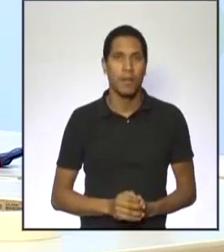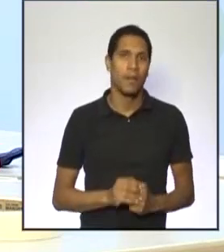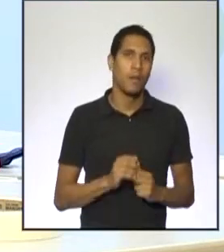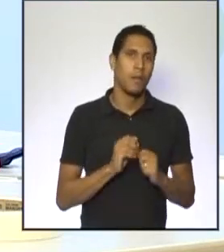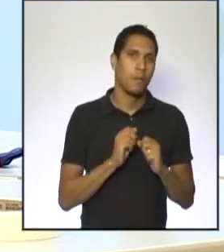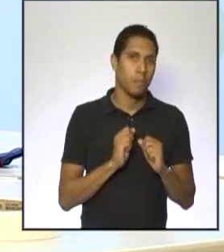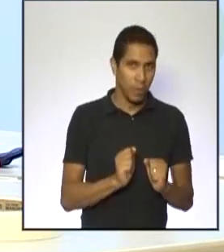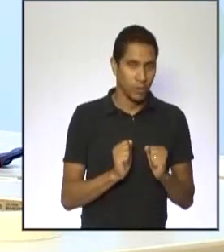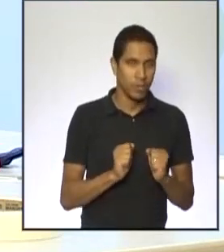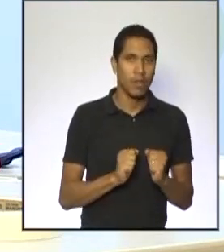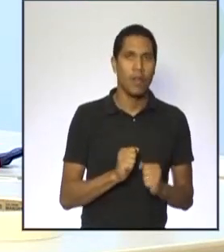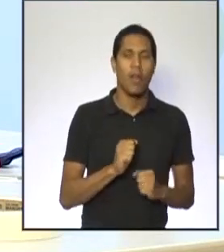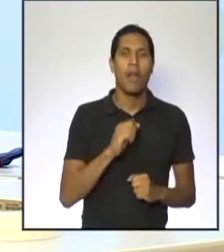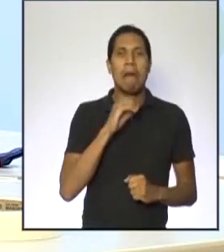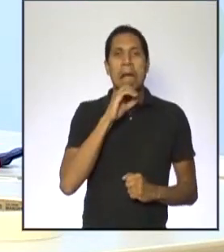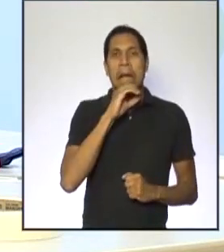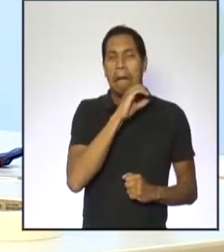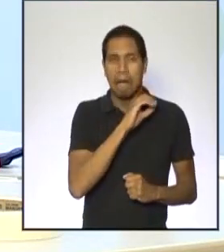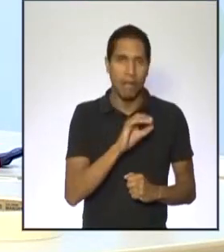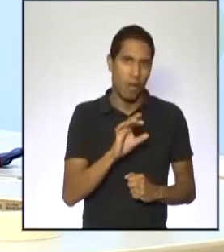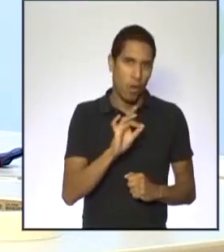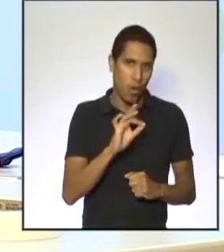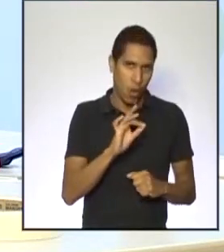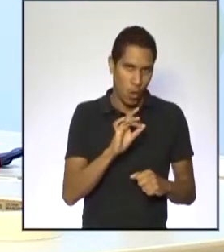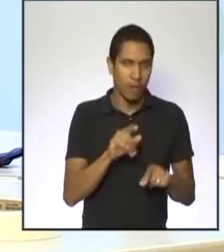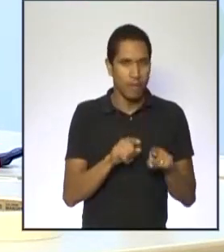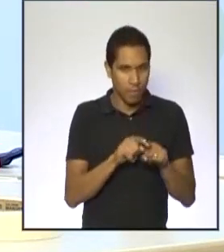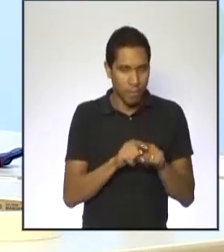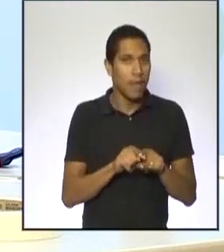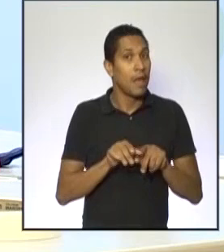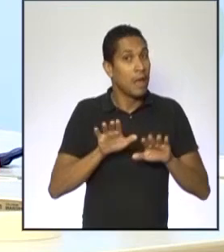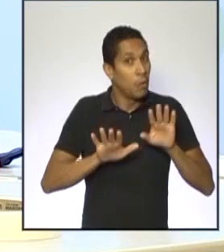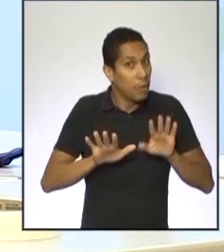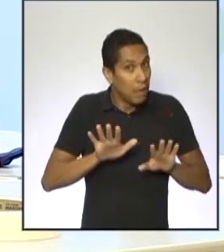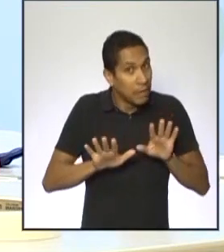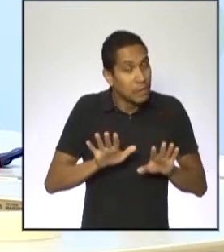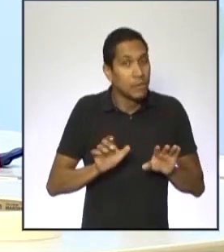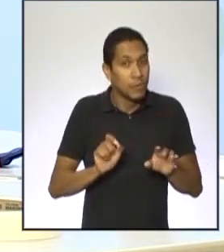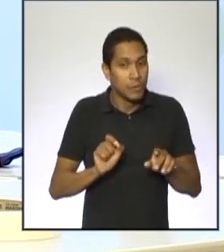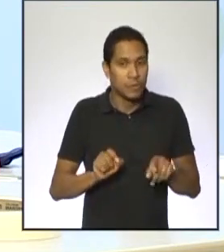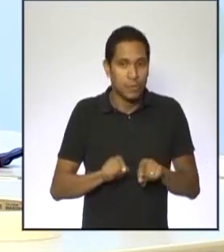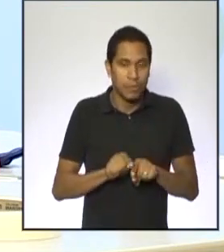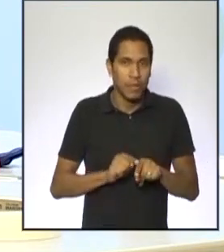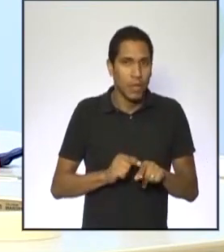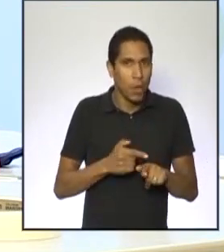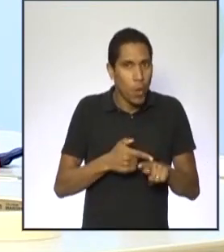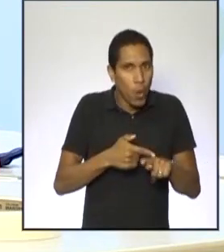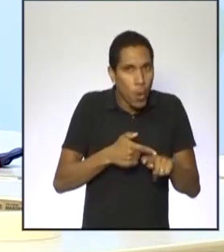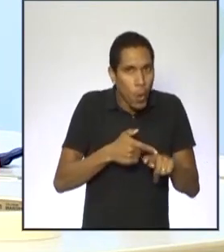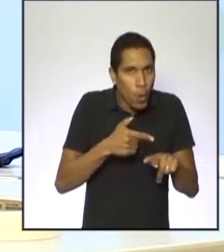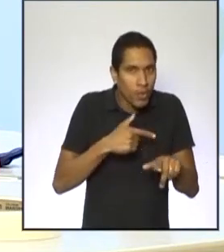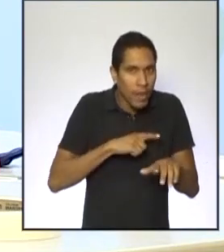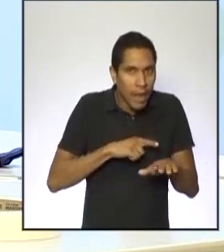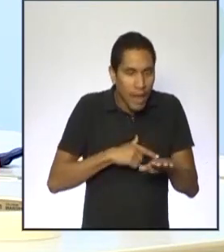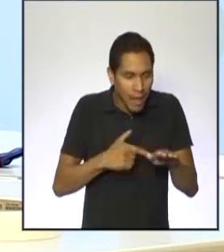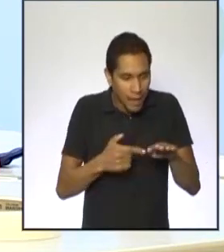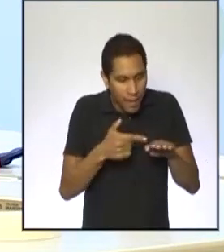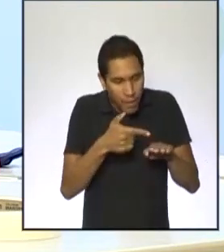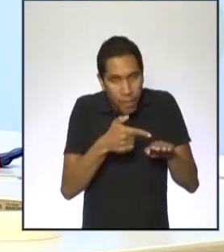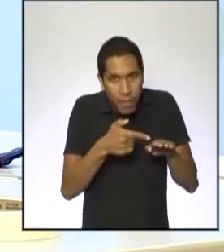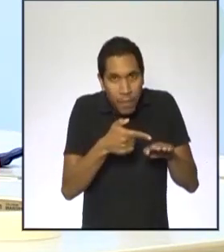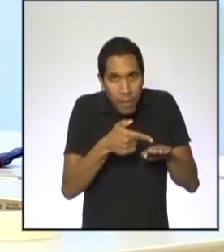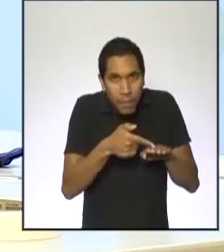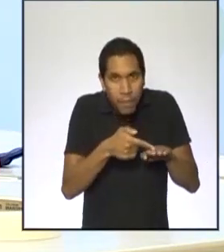pouquinho de cola quente, tomando o devido cuidado para que vocês não percam o canudo,